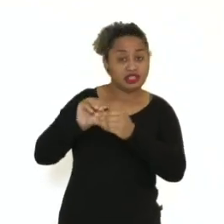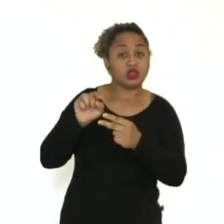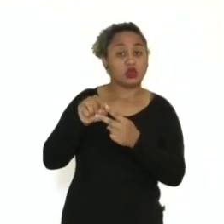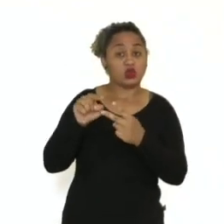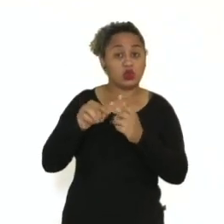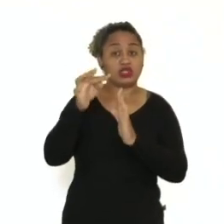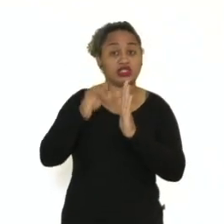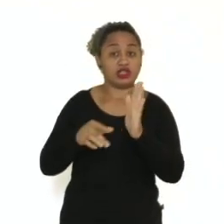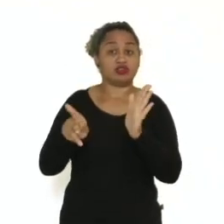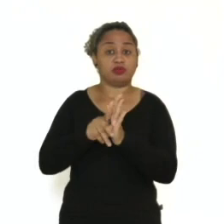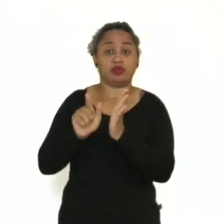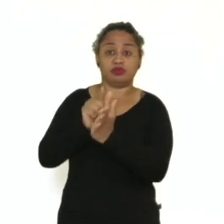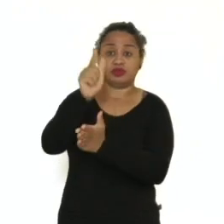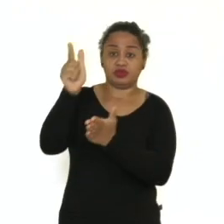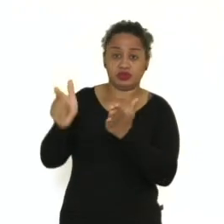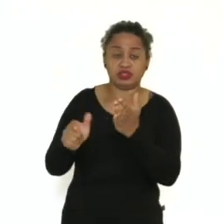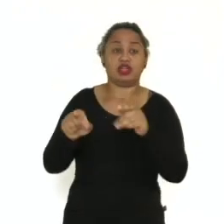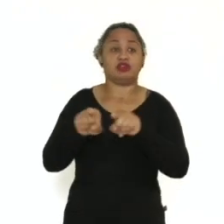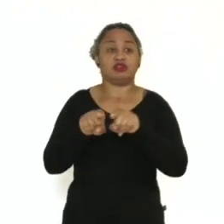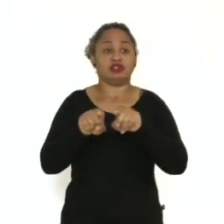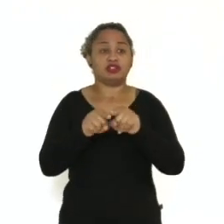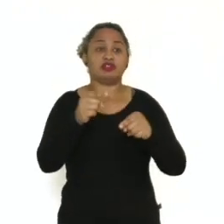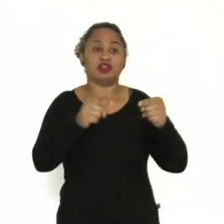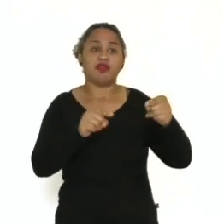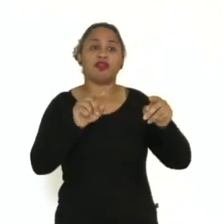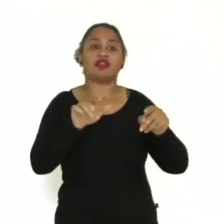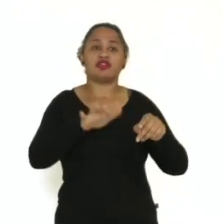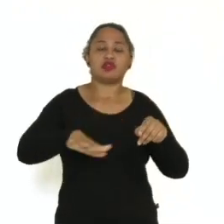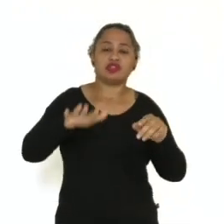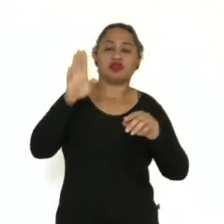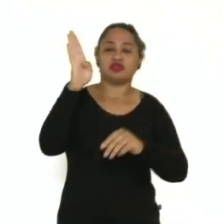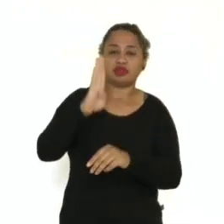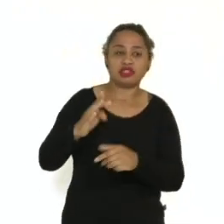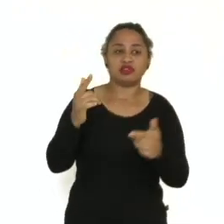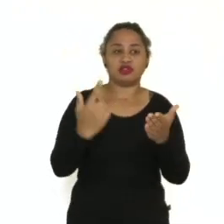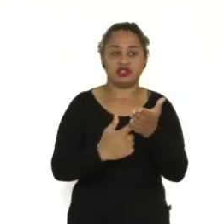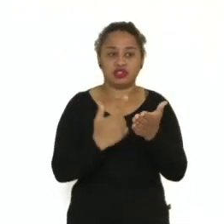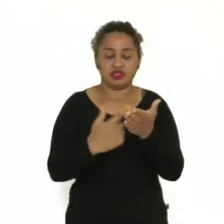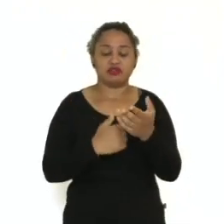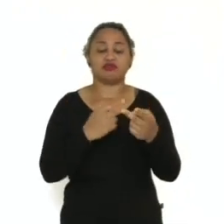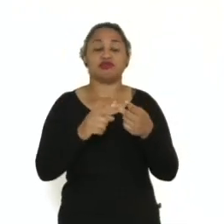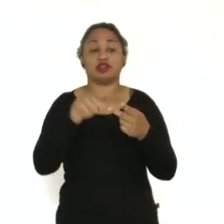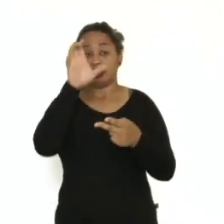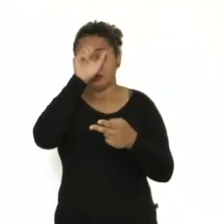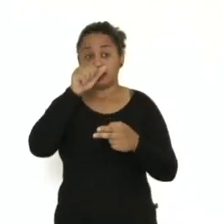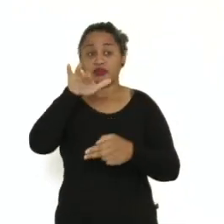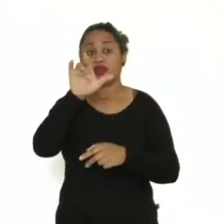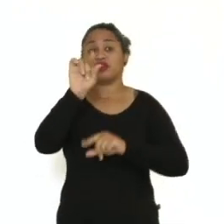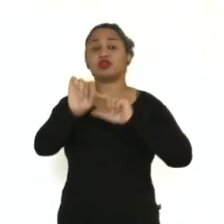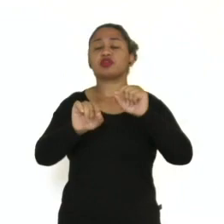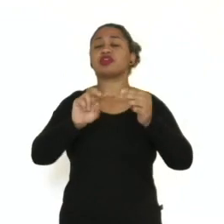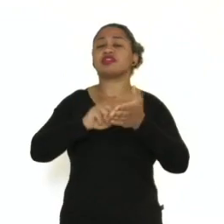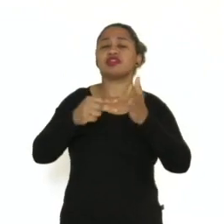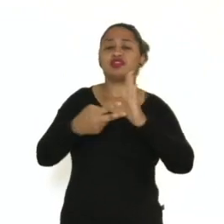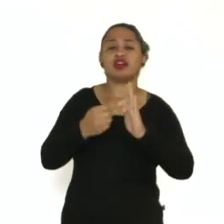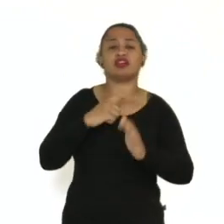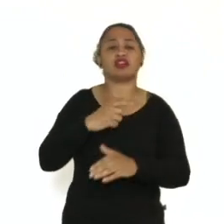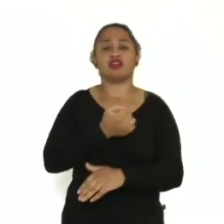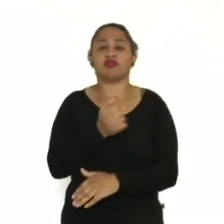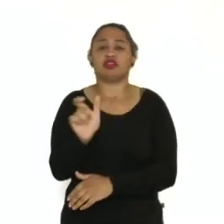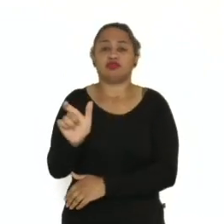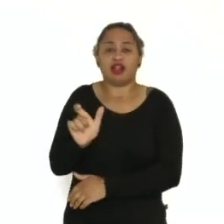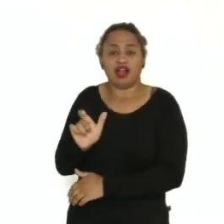editoriais discutindo questões sobre o negócio brasileiro do livro. Aprendemos um pouco mais sobre o sentido produzido por algumas palavras no